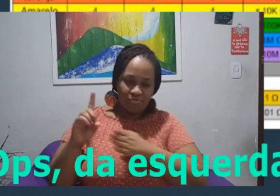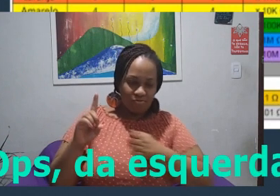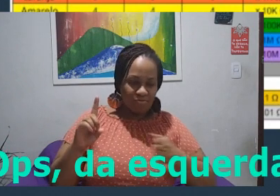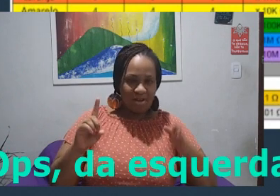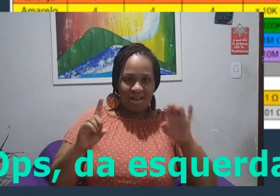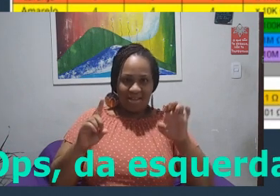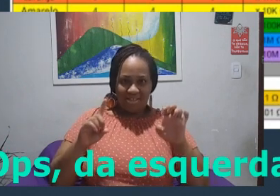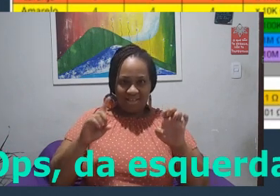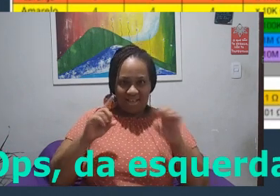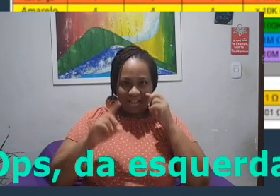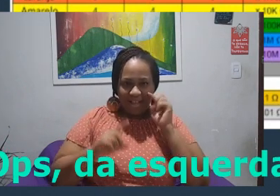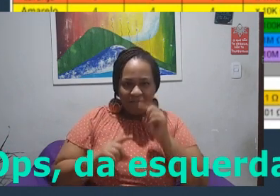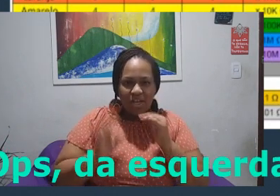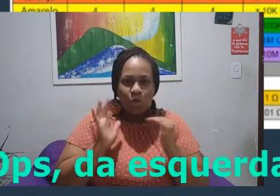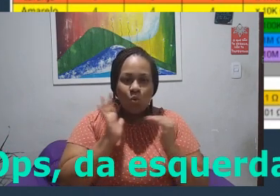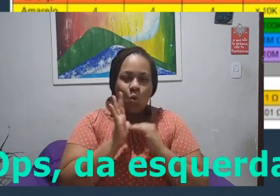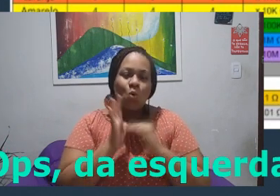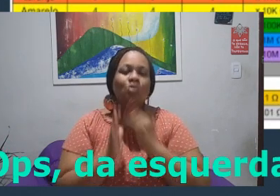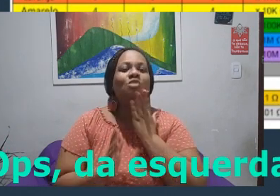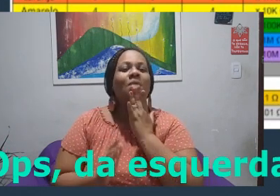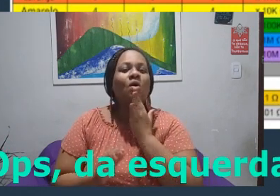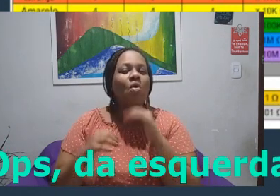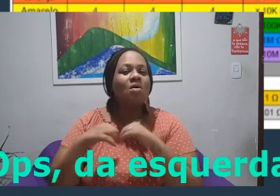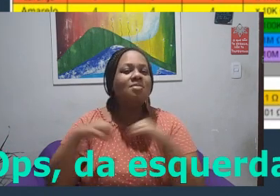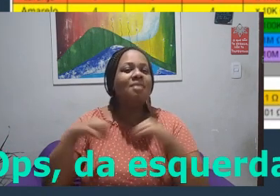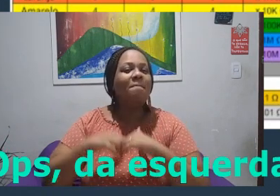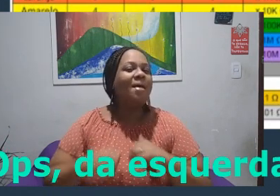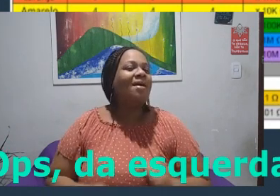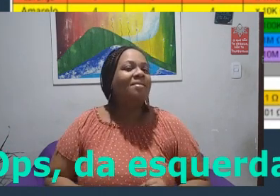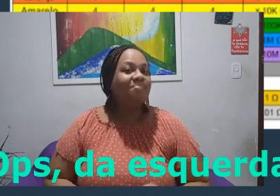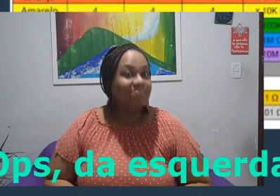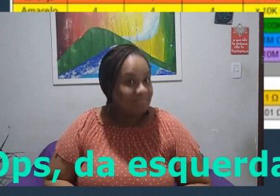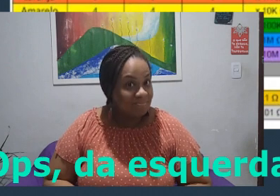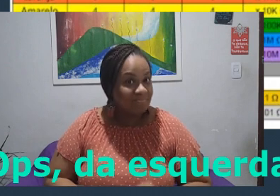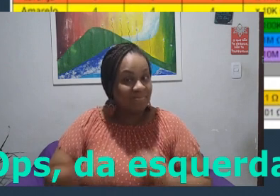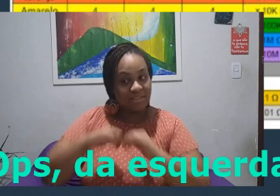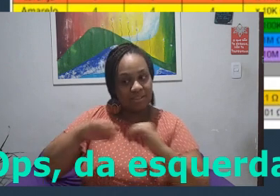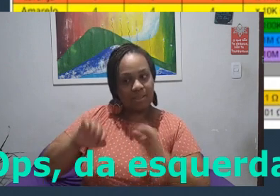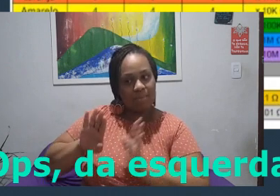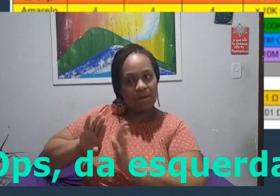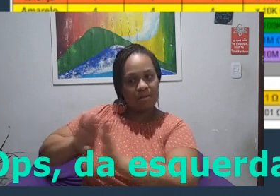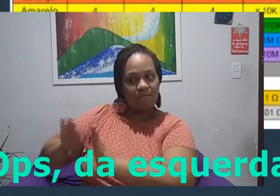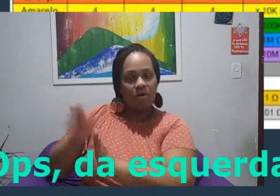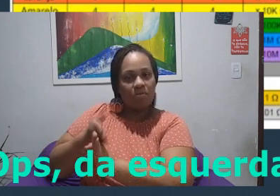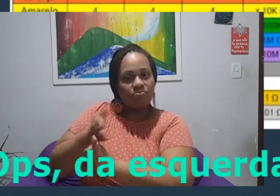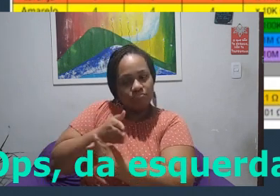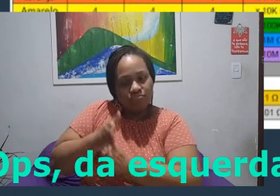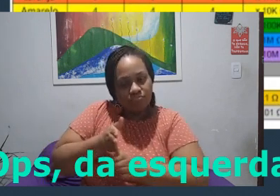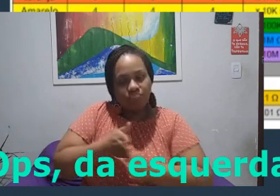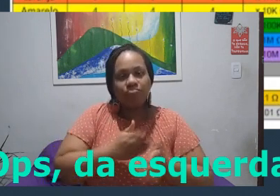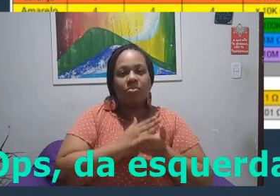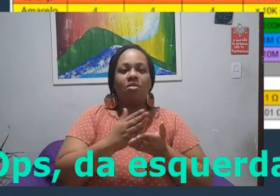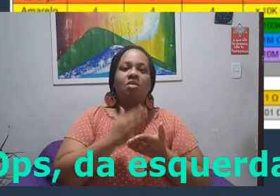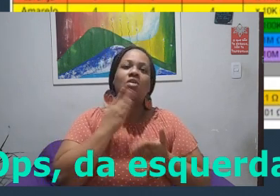para a esquerda. Tá vendo que essa última corzinha aqui, ela tá separada? Você não conta dela, você conta dessa